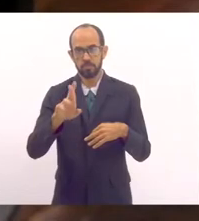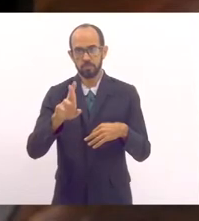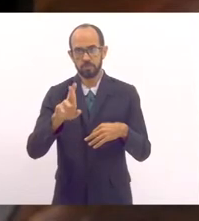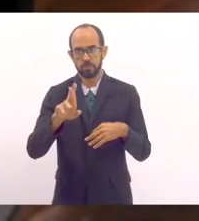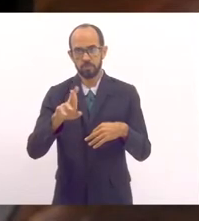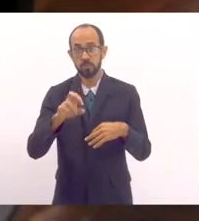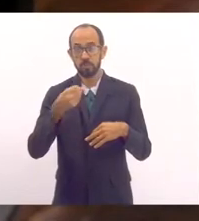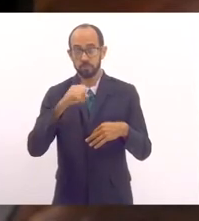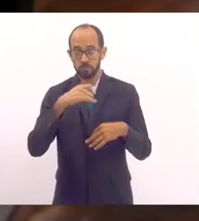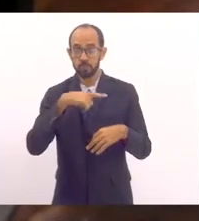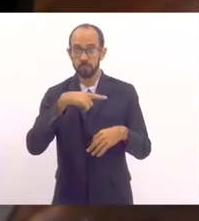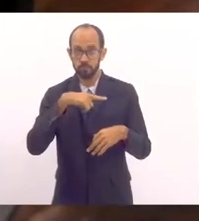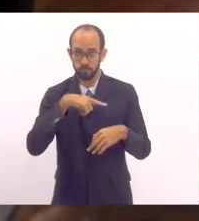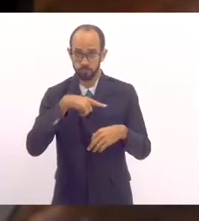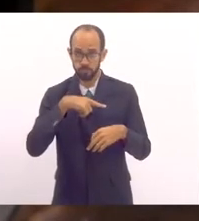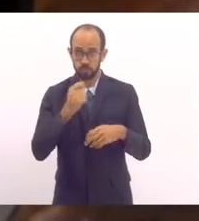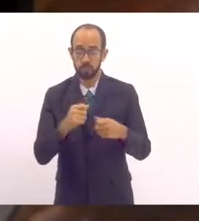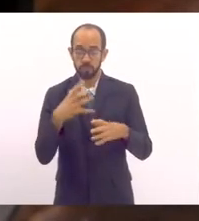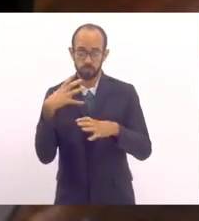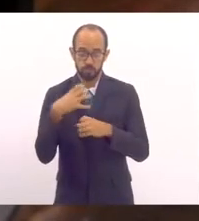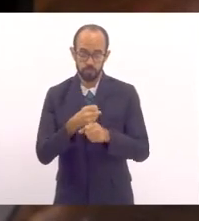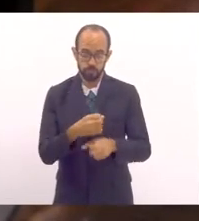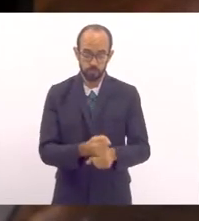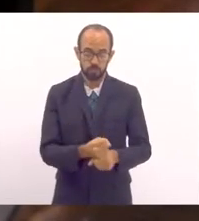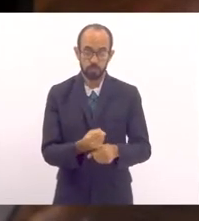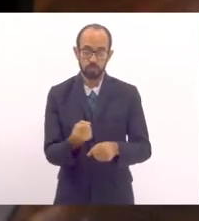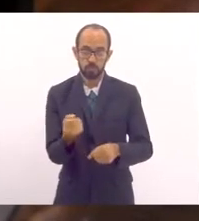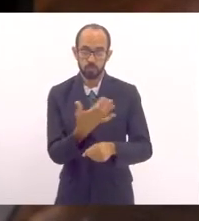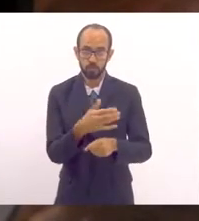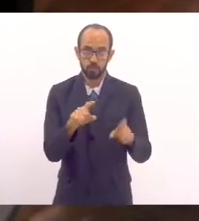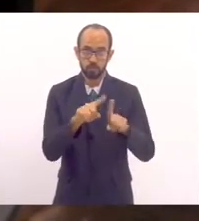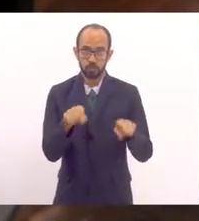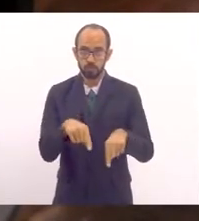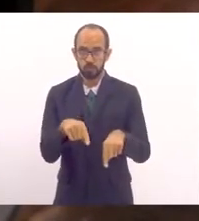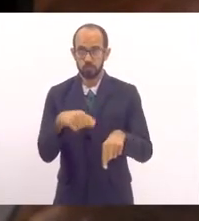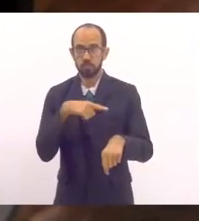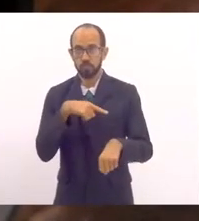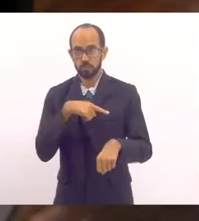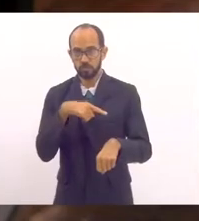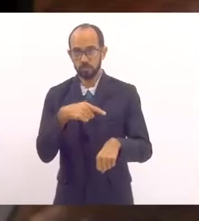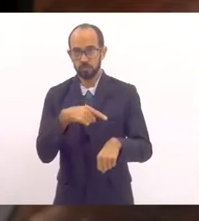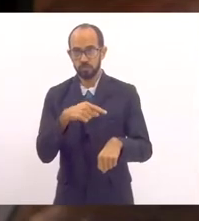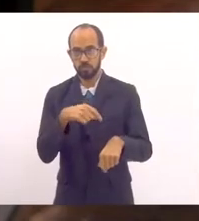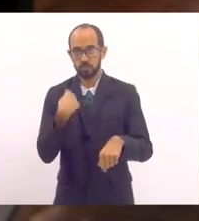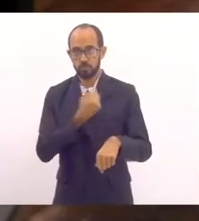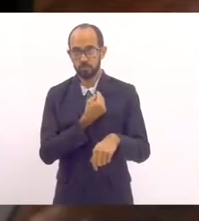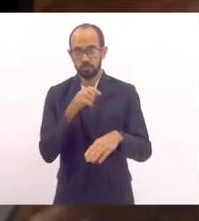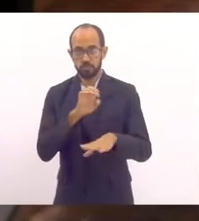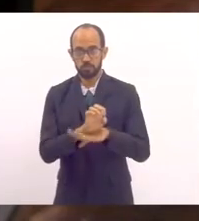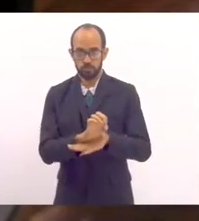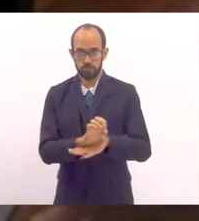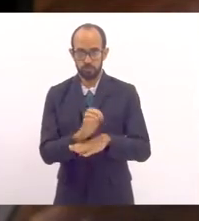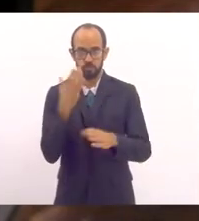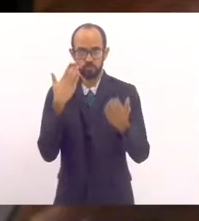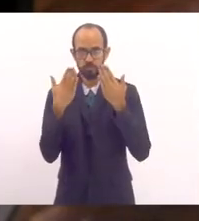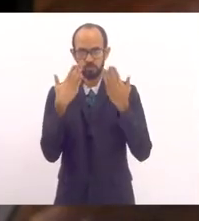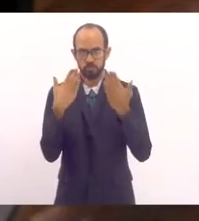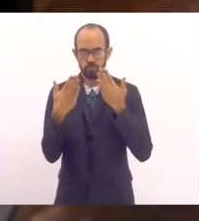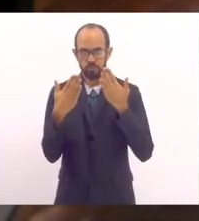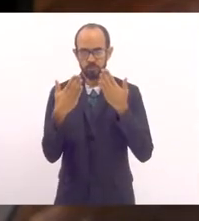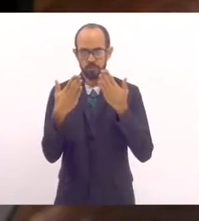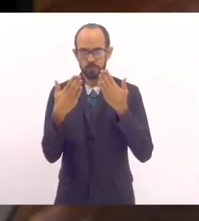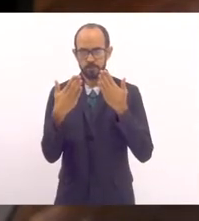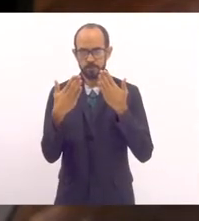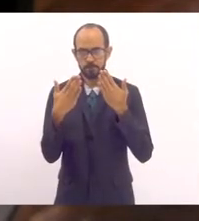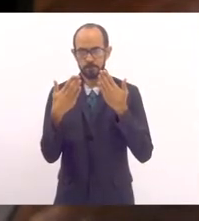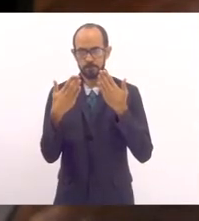quantidade de empregos gerados nesse CNPJ, nesses. Então, o nosso estado, em relação à